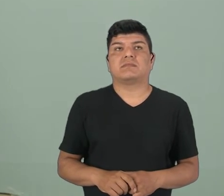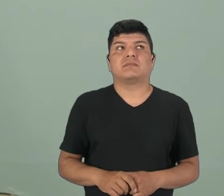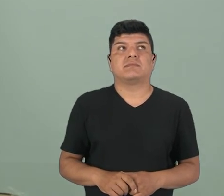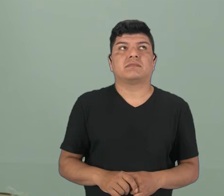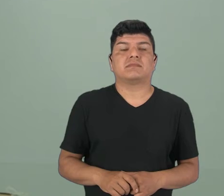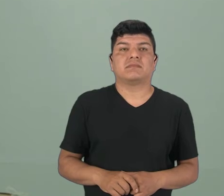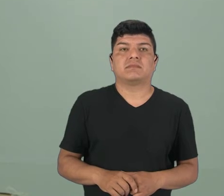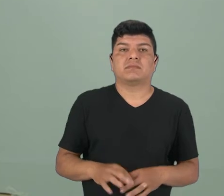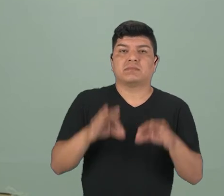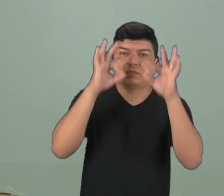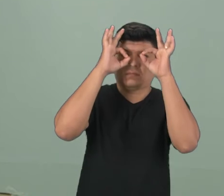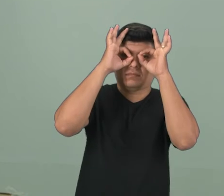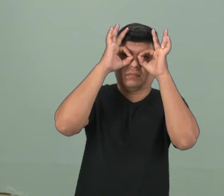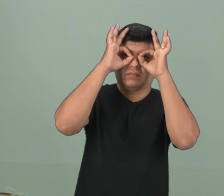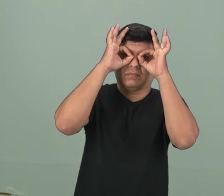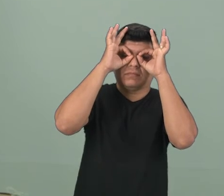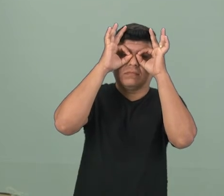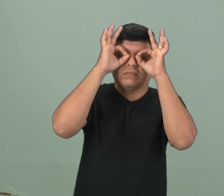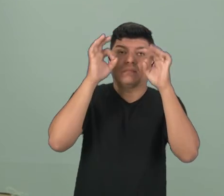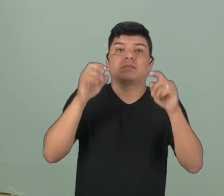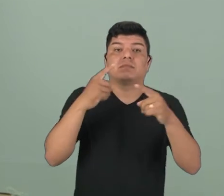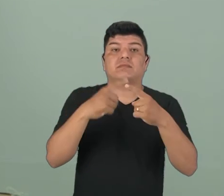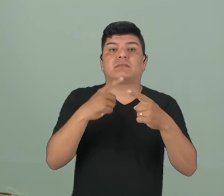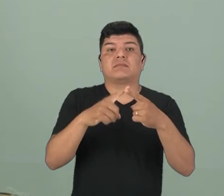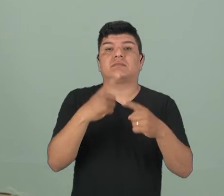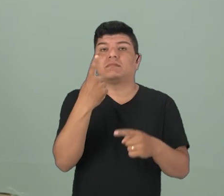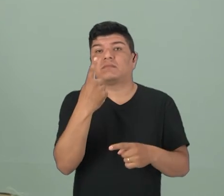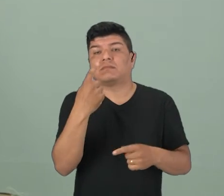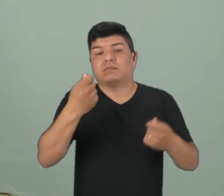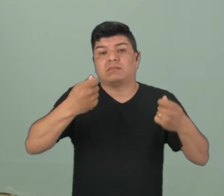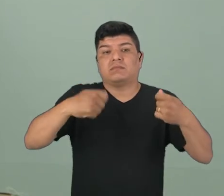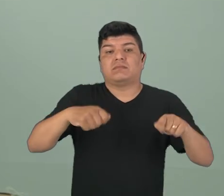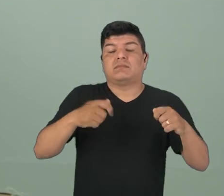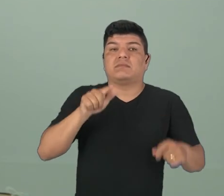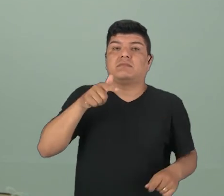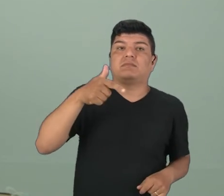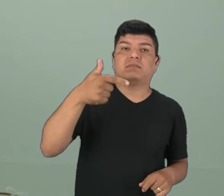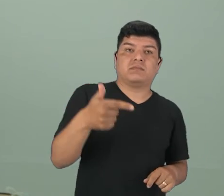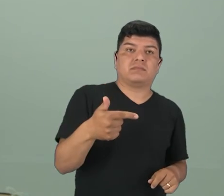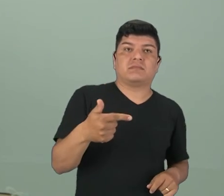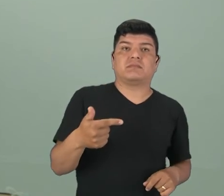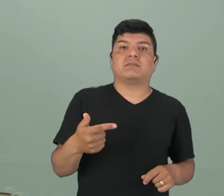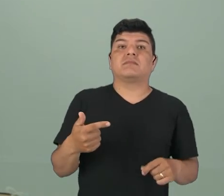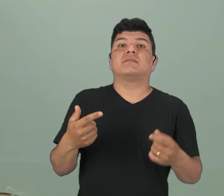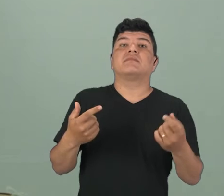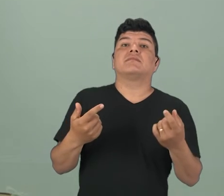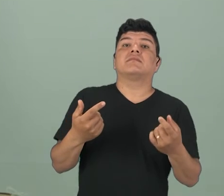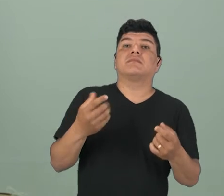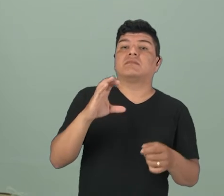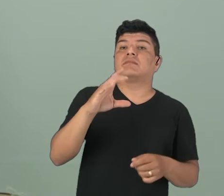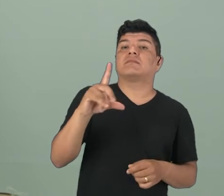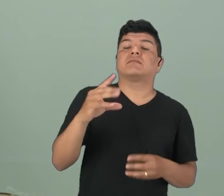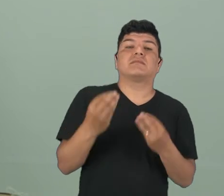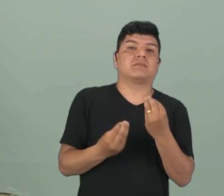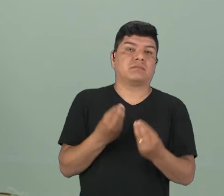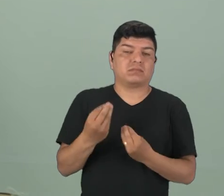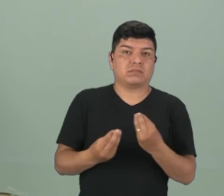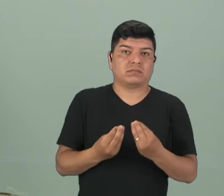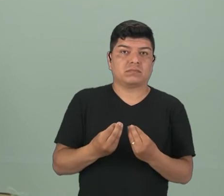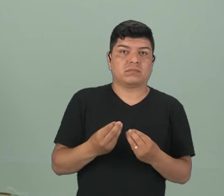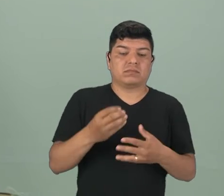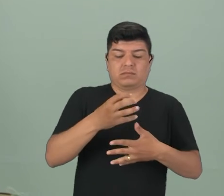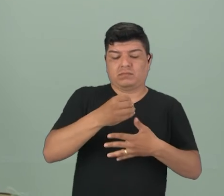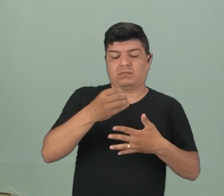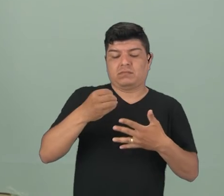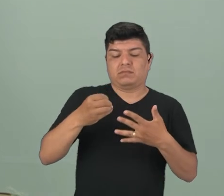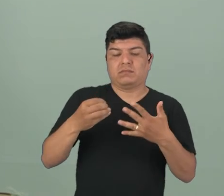coruja. Um necessita do outro, tá? Então, como eles são denominados? Lembrando, nessa cadeia alimentar, eu não